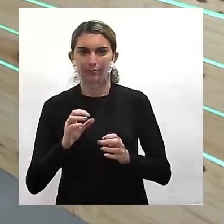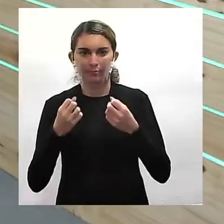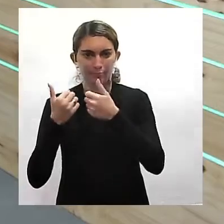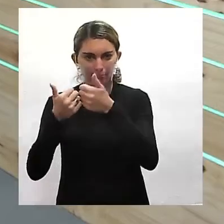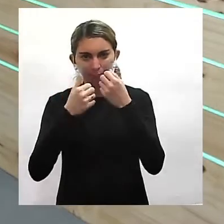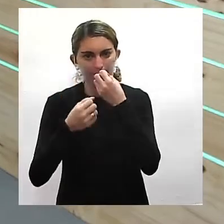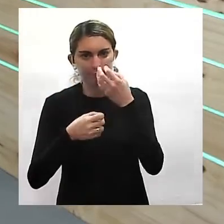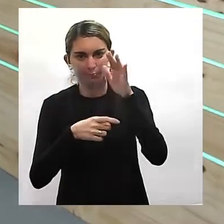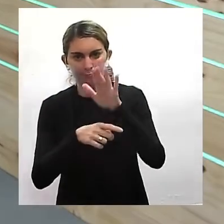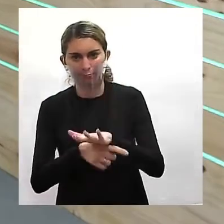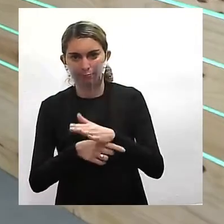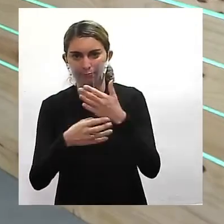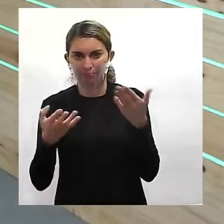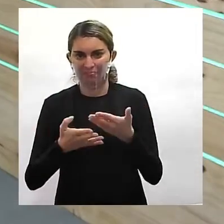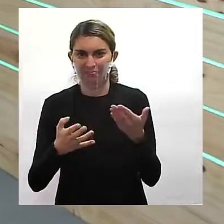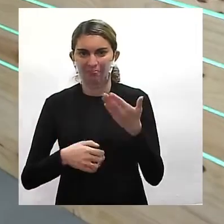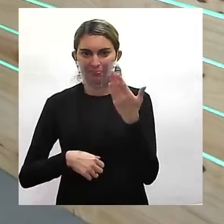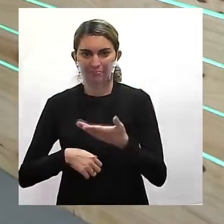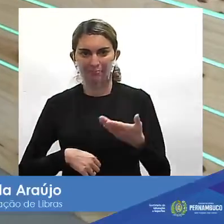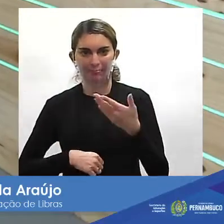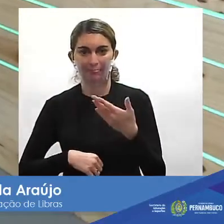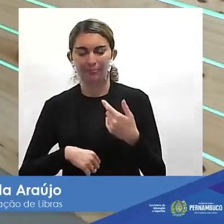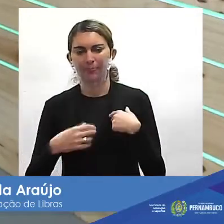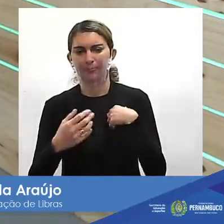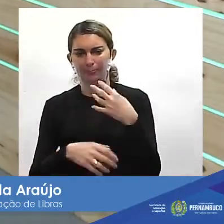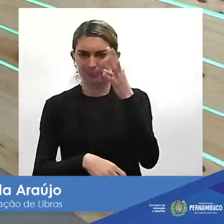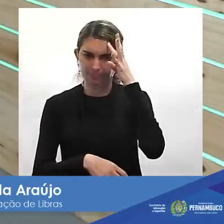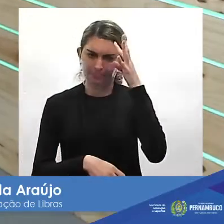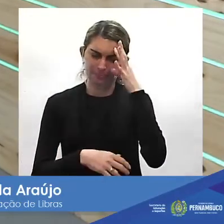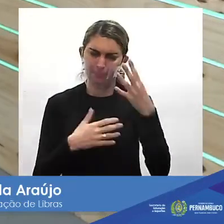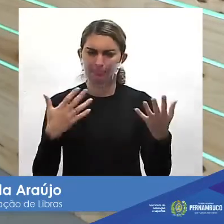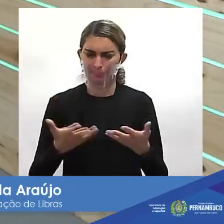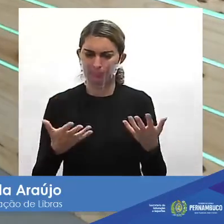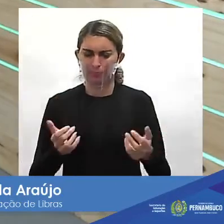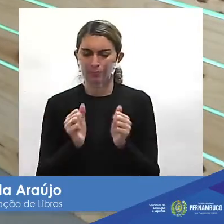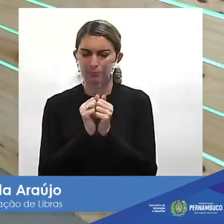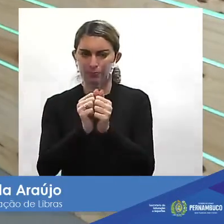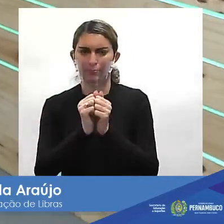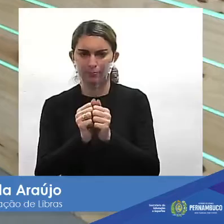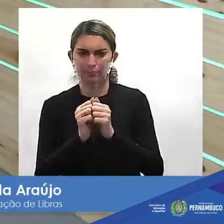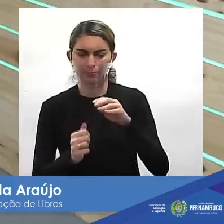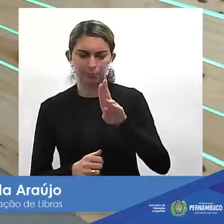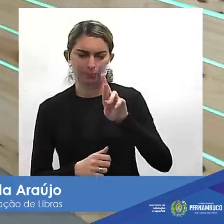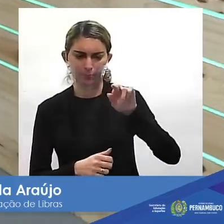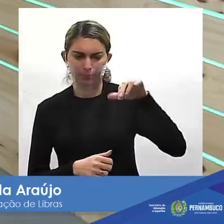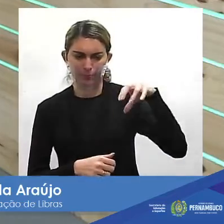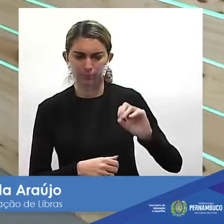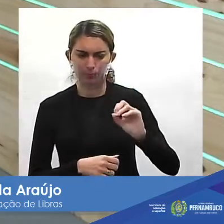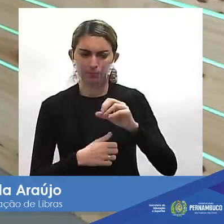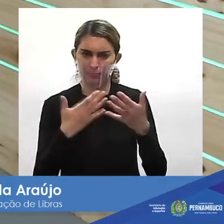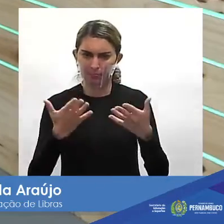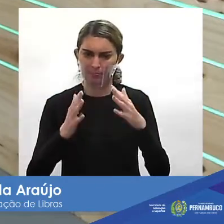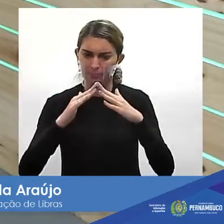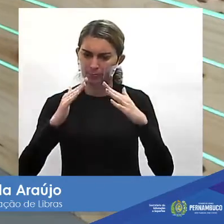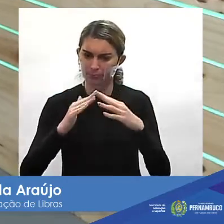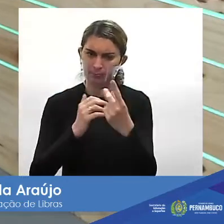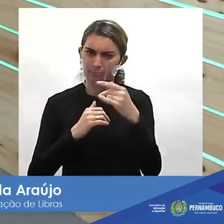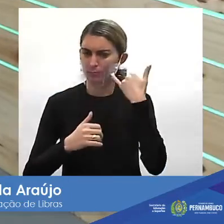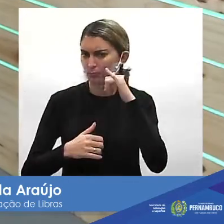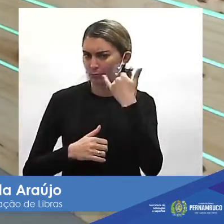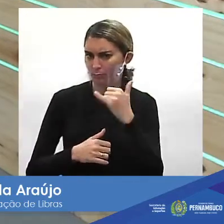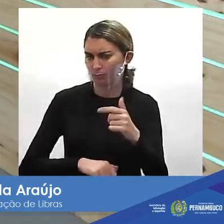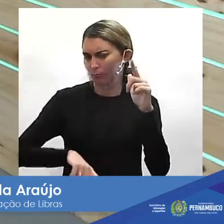Muito boa tarde a você, meu querido estudante, minha querida estudante, nessa quarta-feira, aqui comigo, Bruno Lardião, vocês aí na sua casa, no celular,